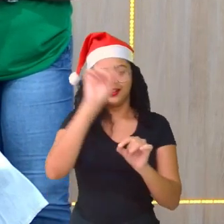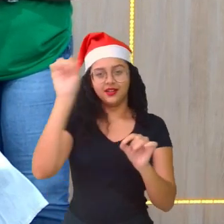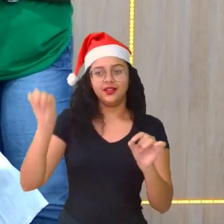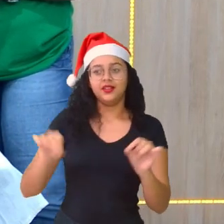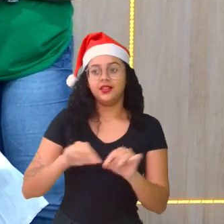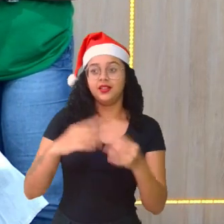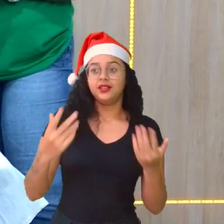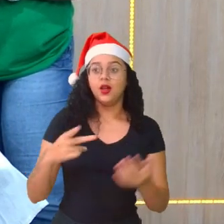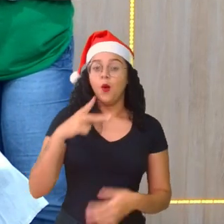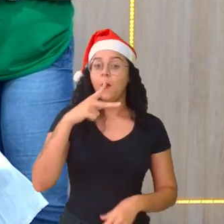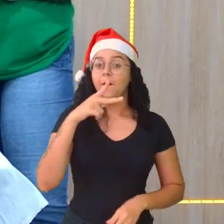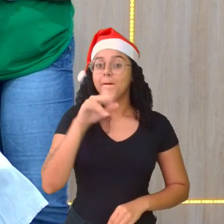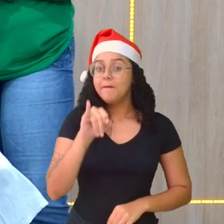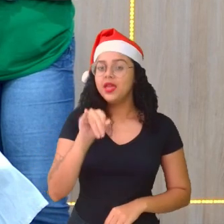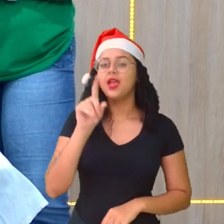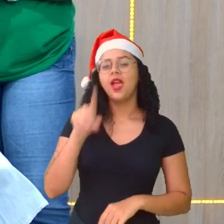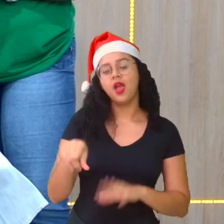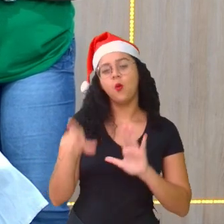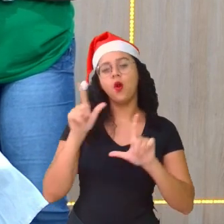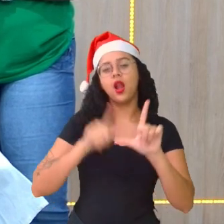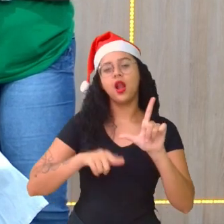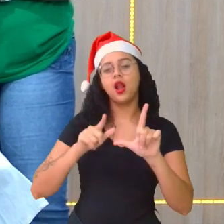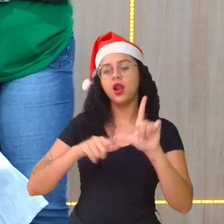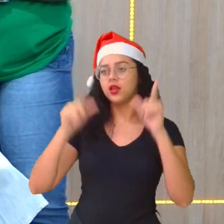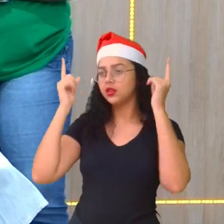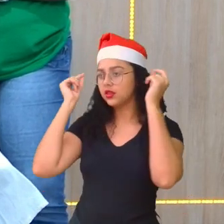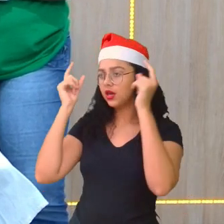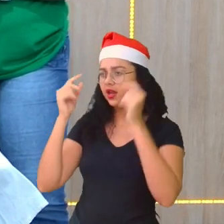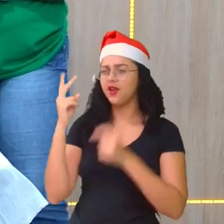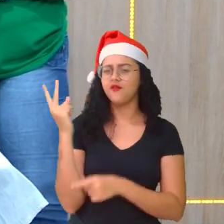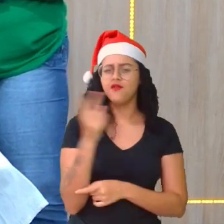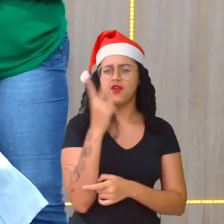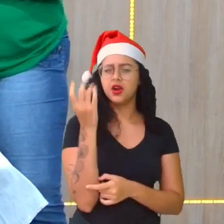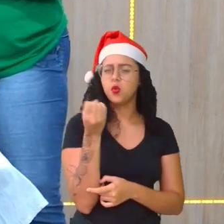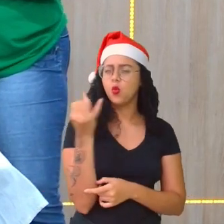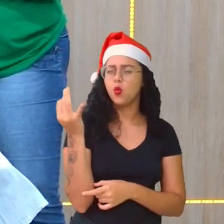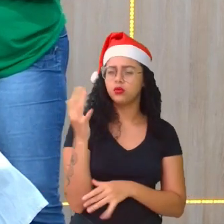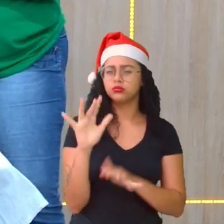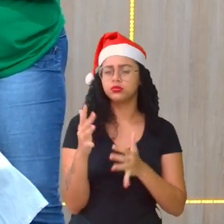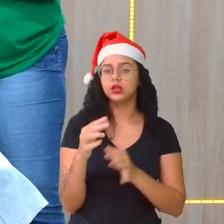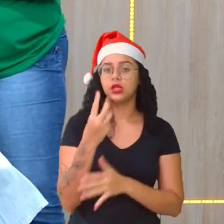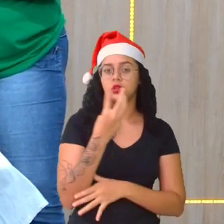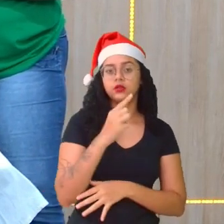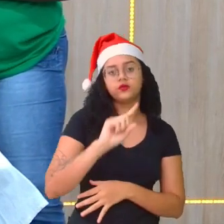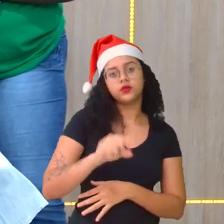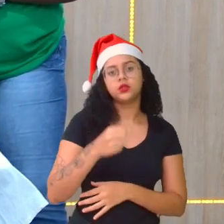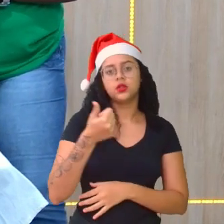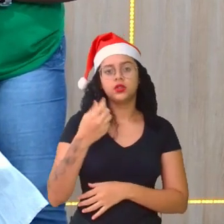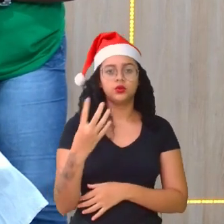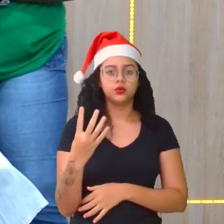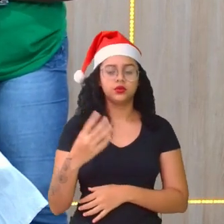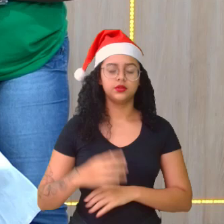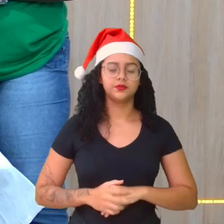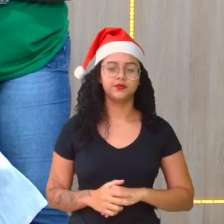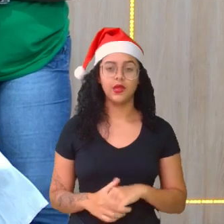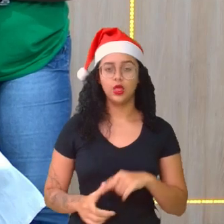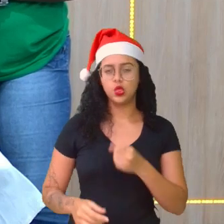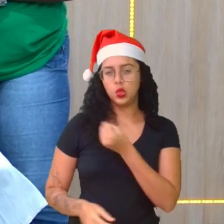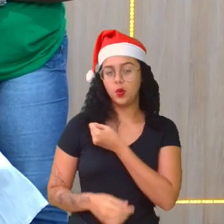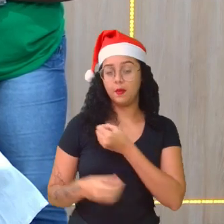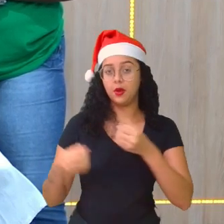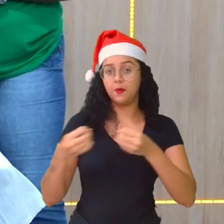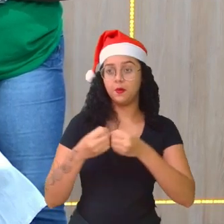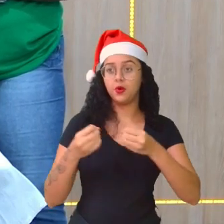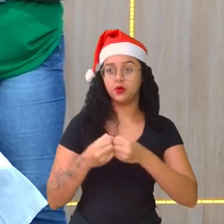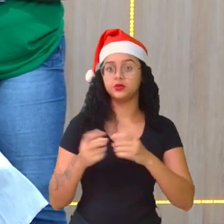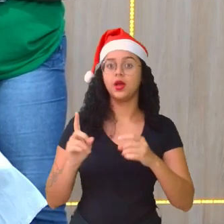uma letra grega que vale aproximadamente, quanto, professora? 3,14. 3,14. É um número próximo, que é um